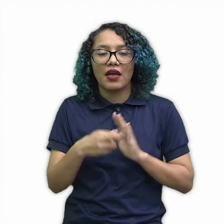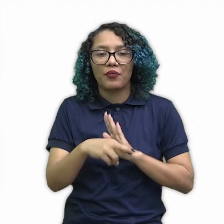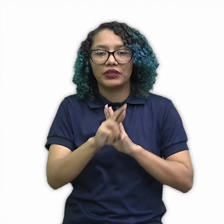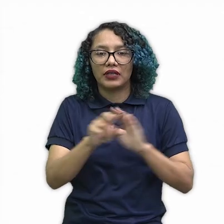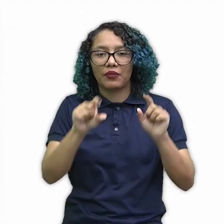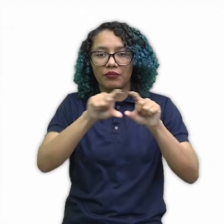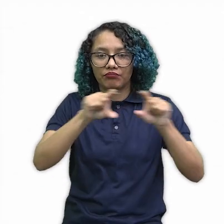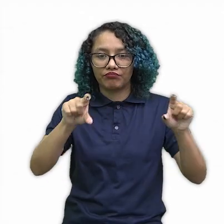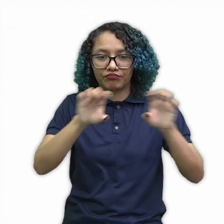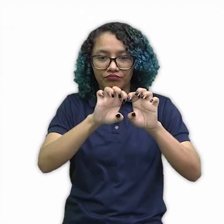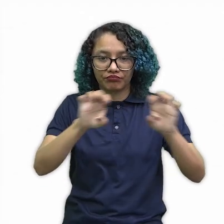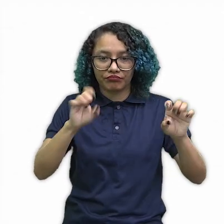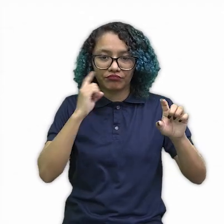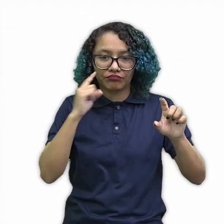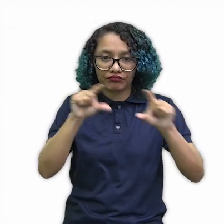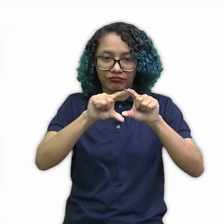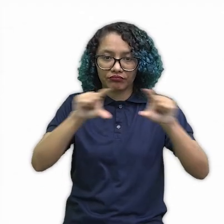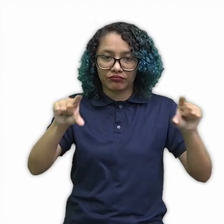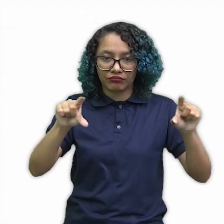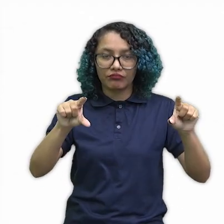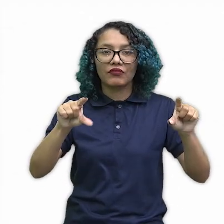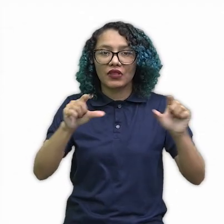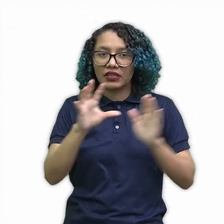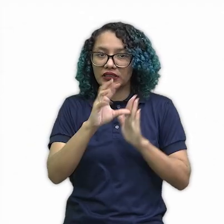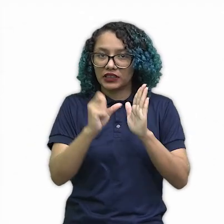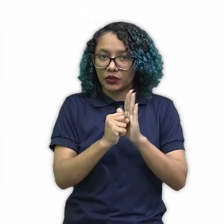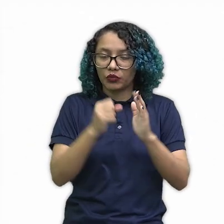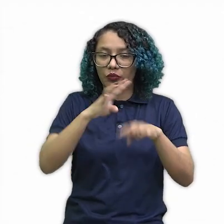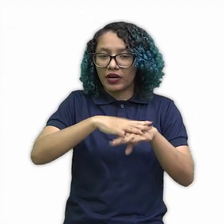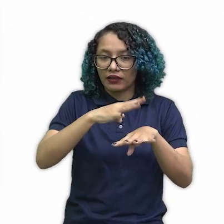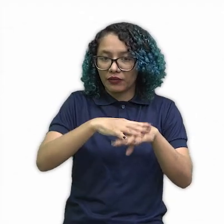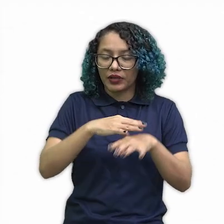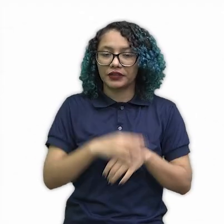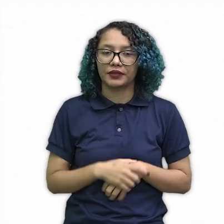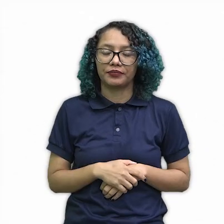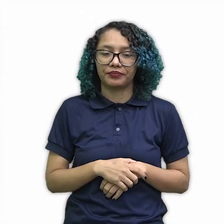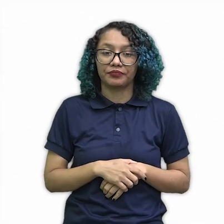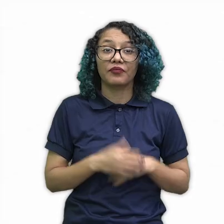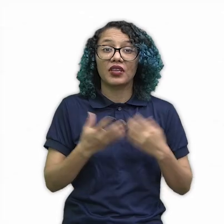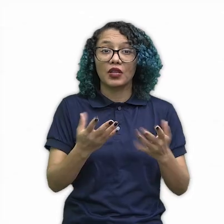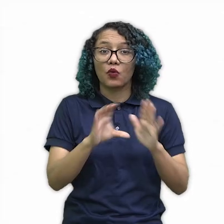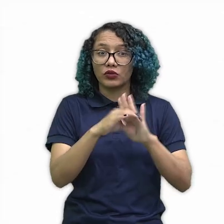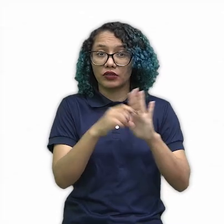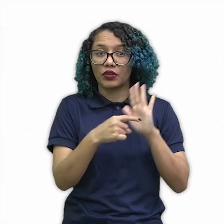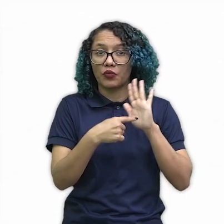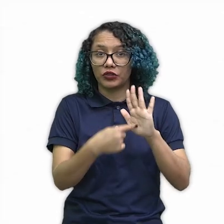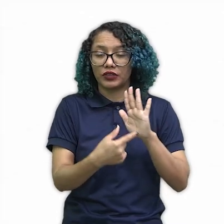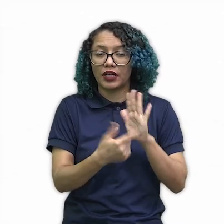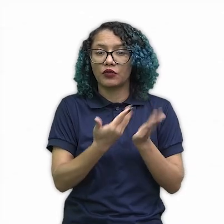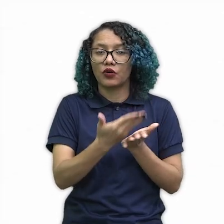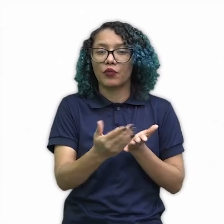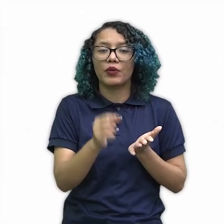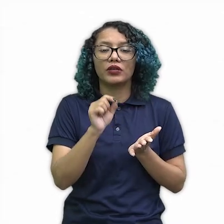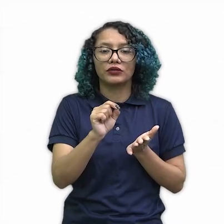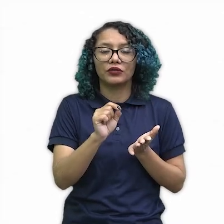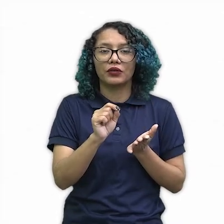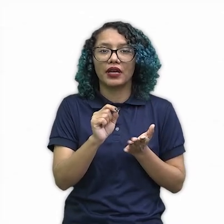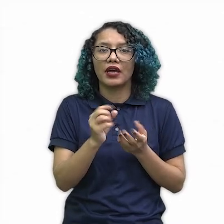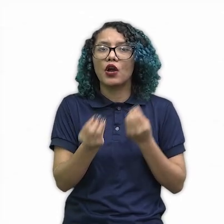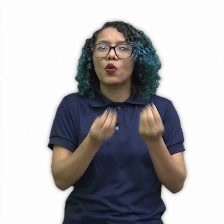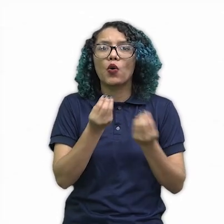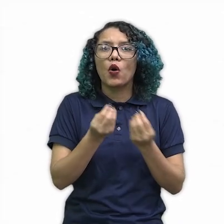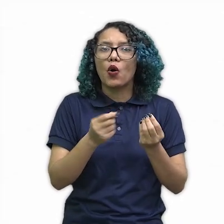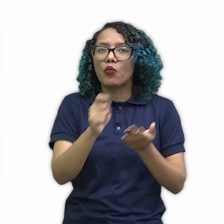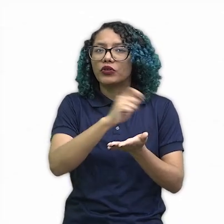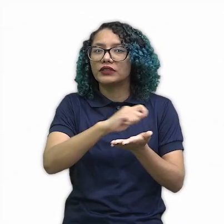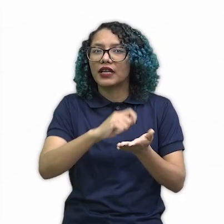simbologia matemática, tá bom? A nossa definição, que nós apresentamos para você no início, tá? Em termos matemáticos é escrito dessa